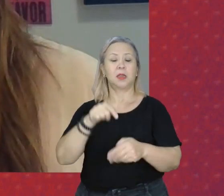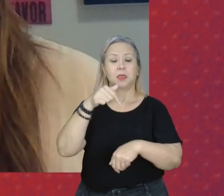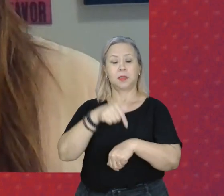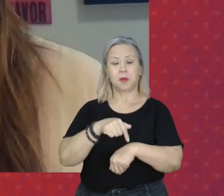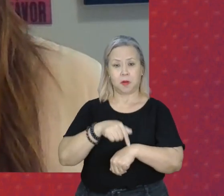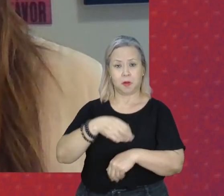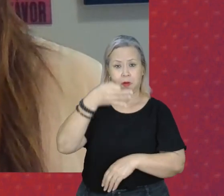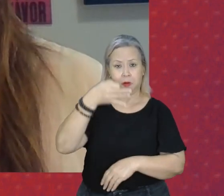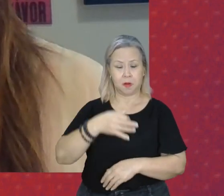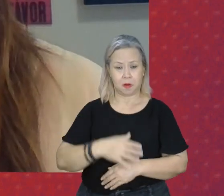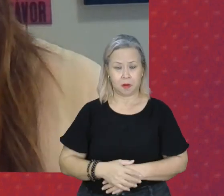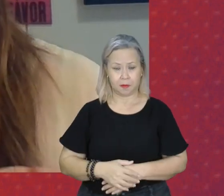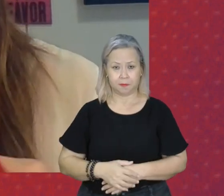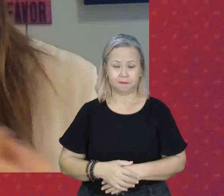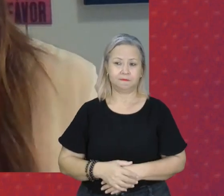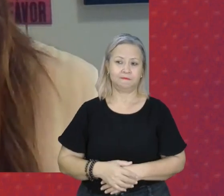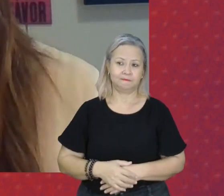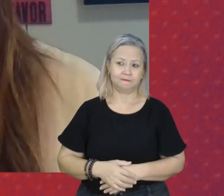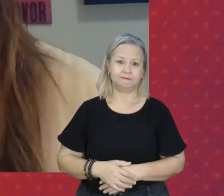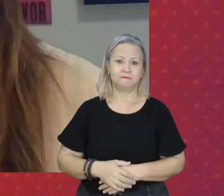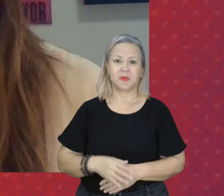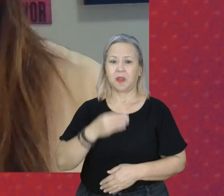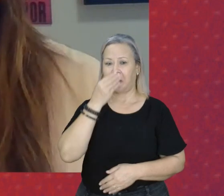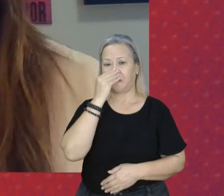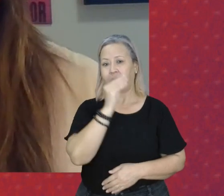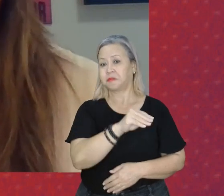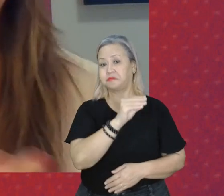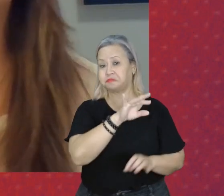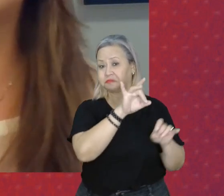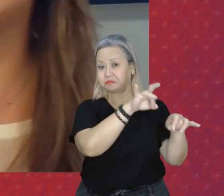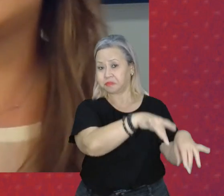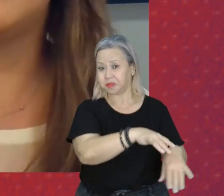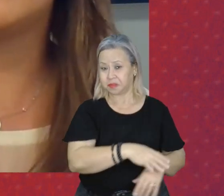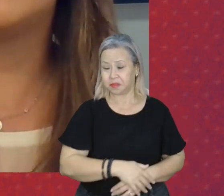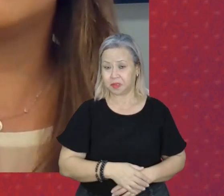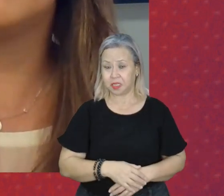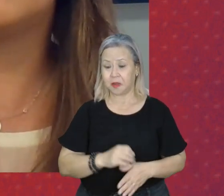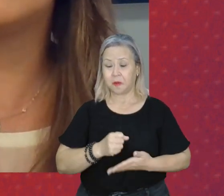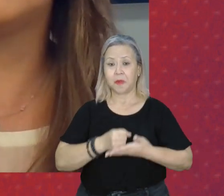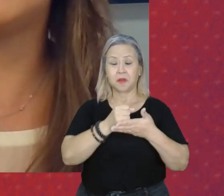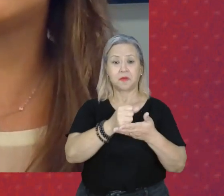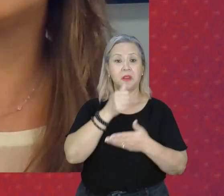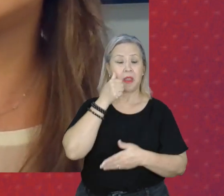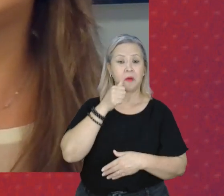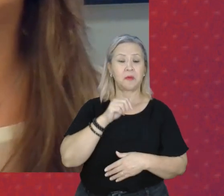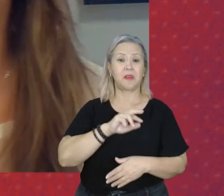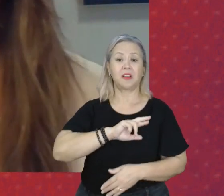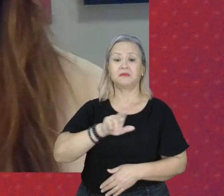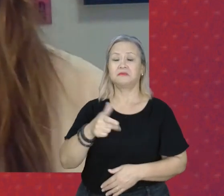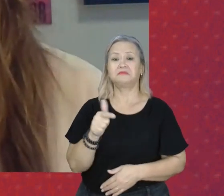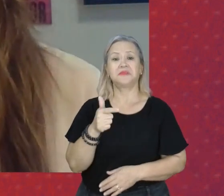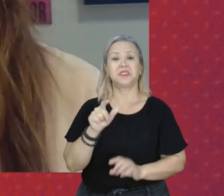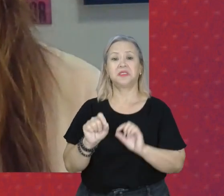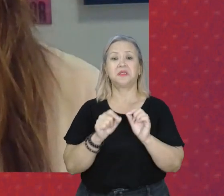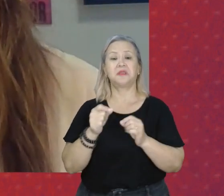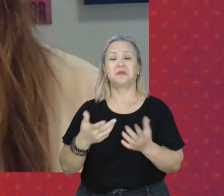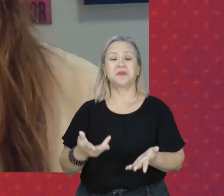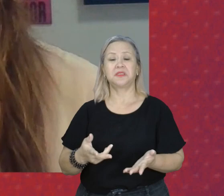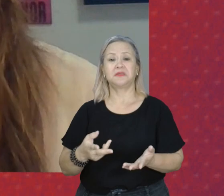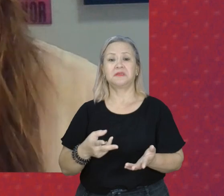momento, foram rejeitadas em prol de uma mulher que visivelmente não teria